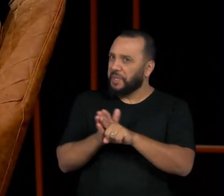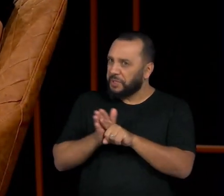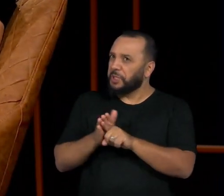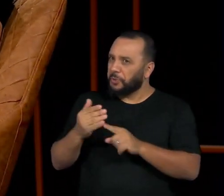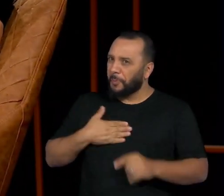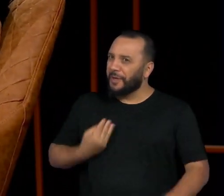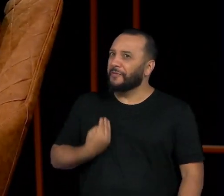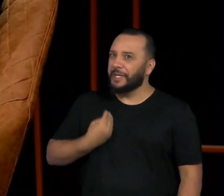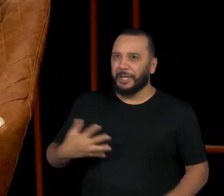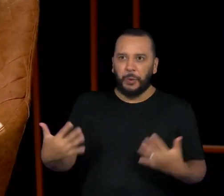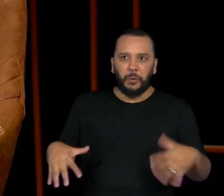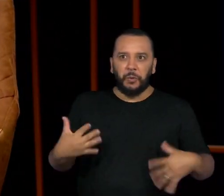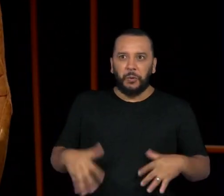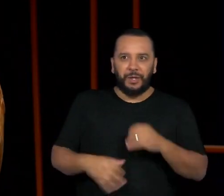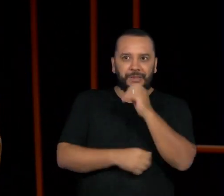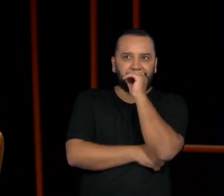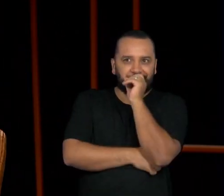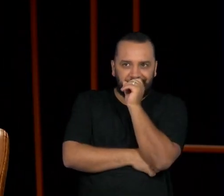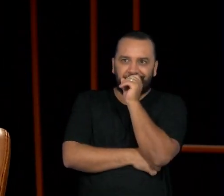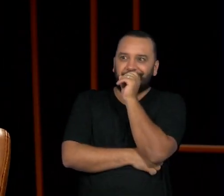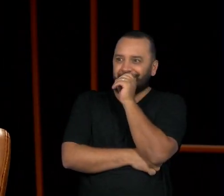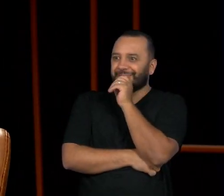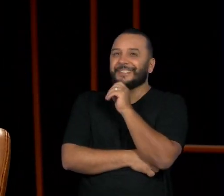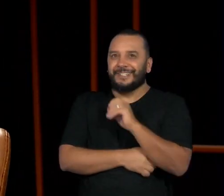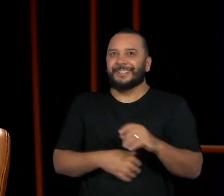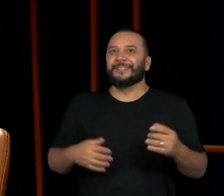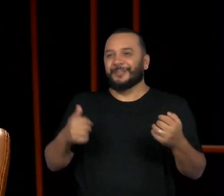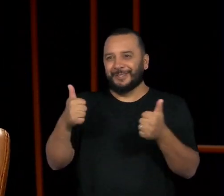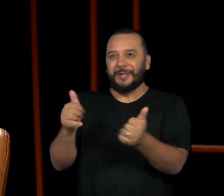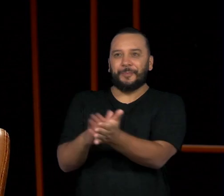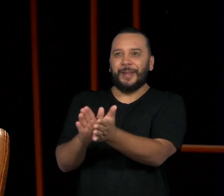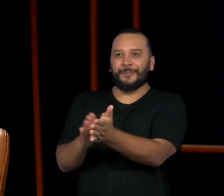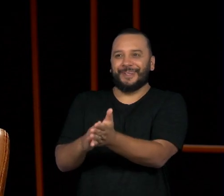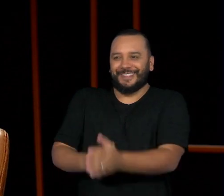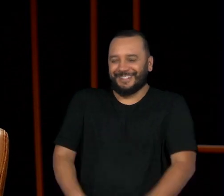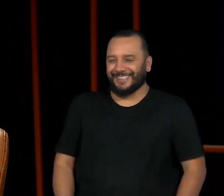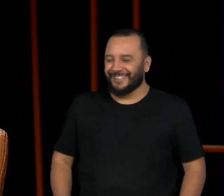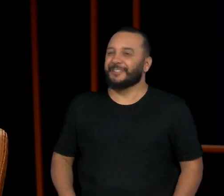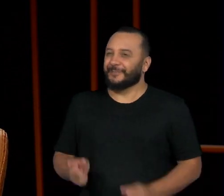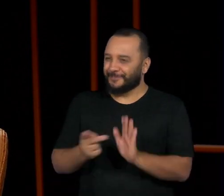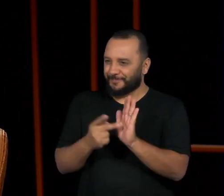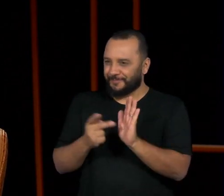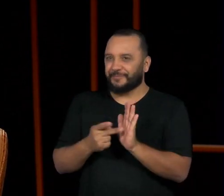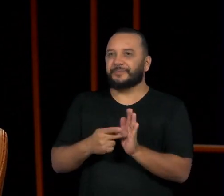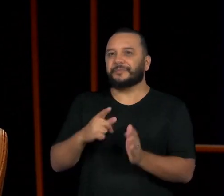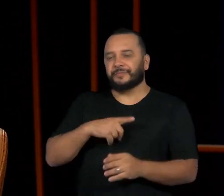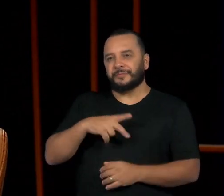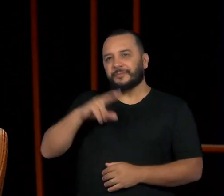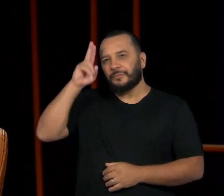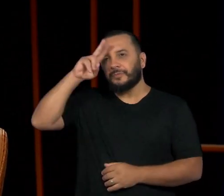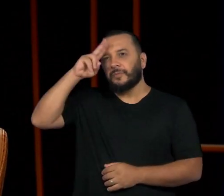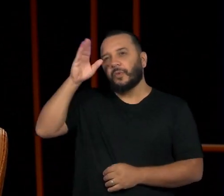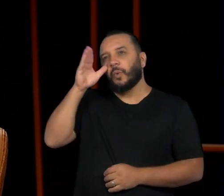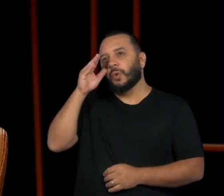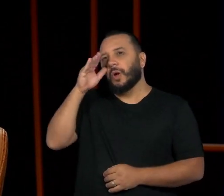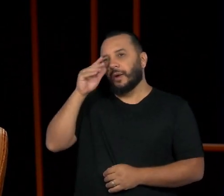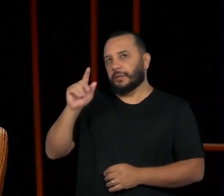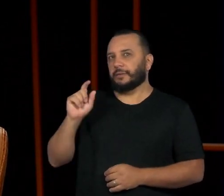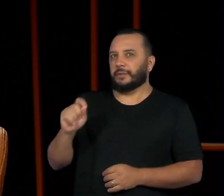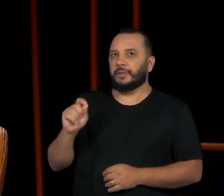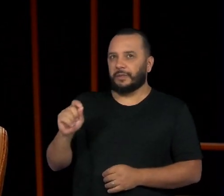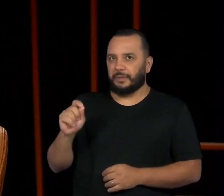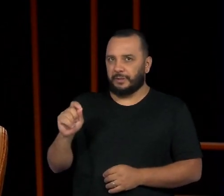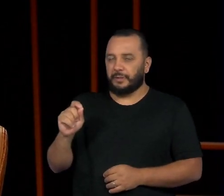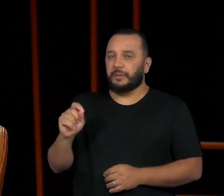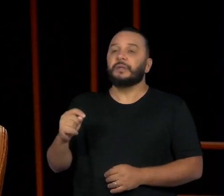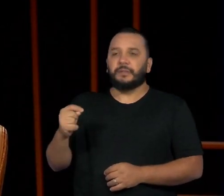vida para valer, né? A gente o roteirista está de parabéns. Verdade, é uma história muito curiosa.